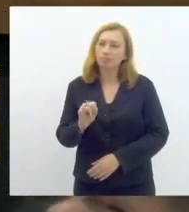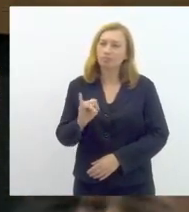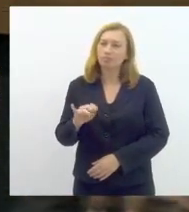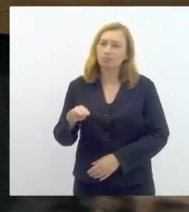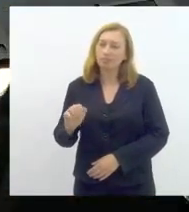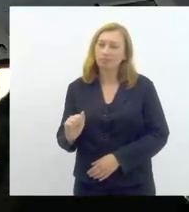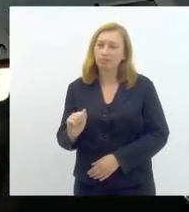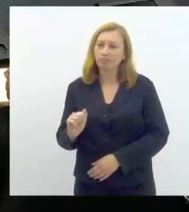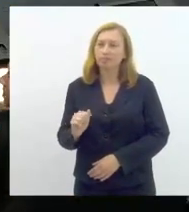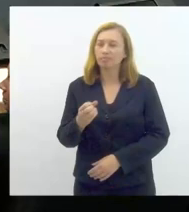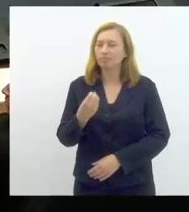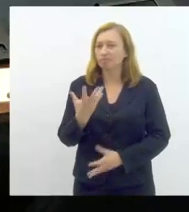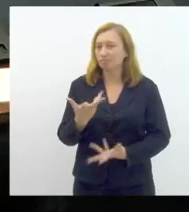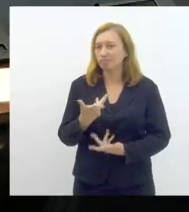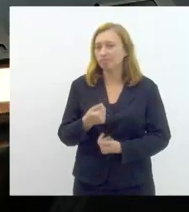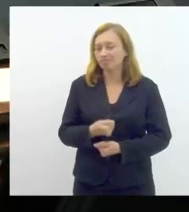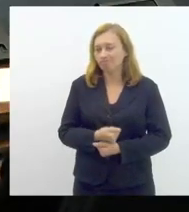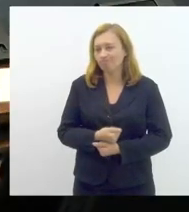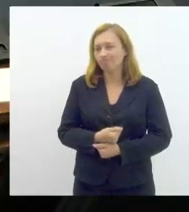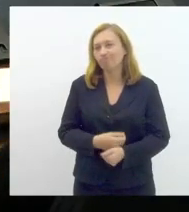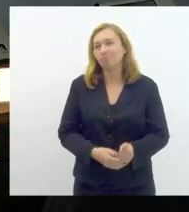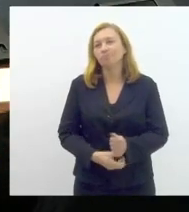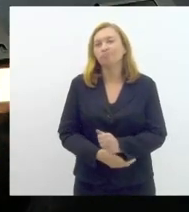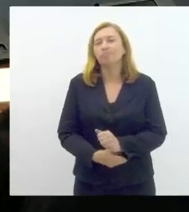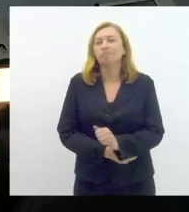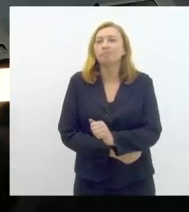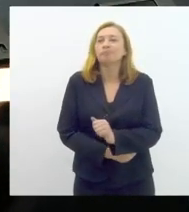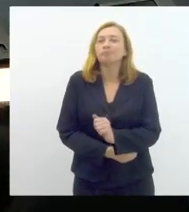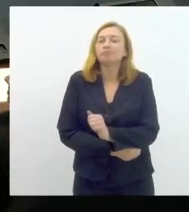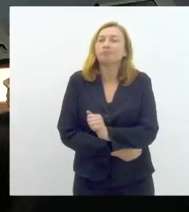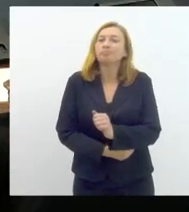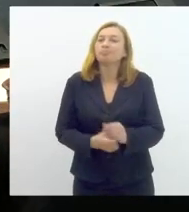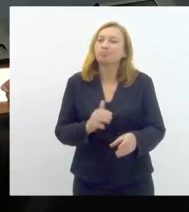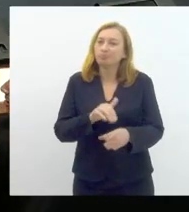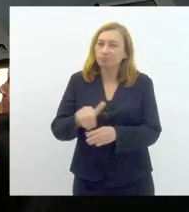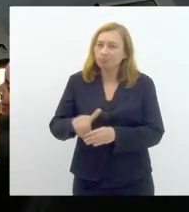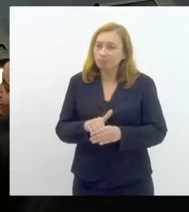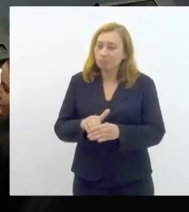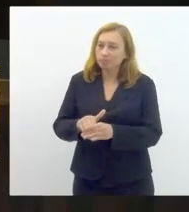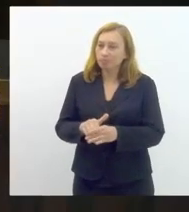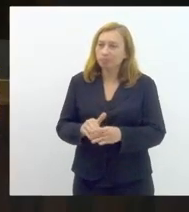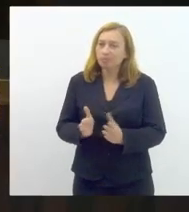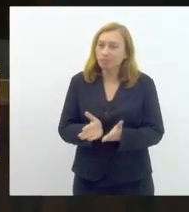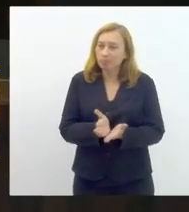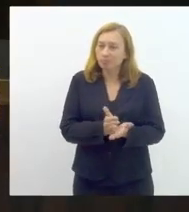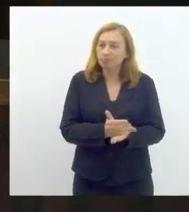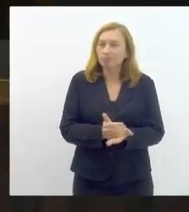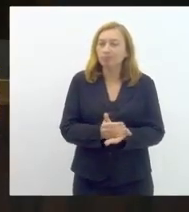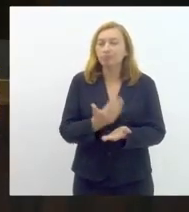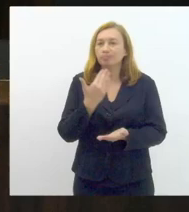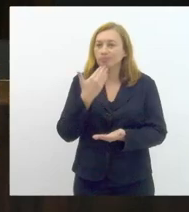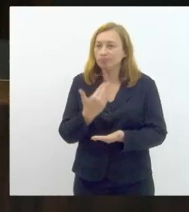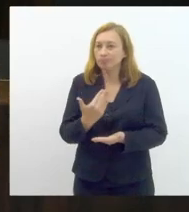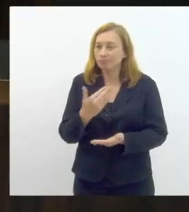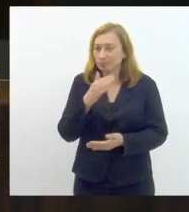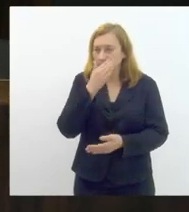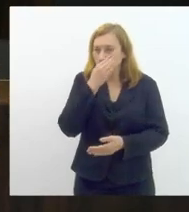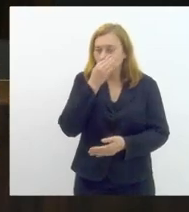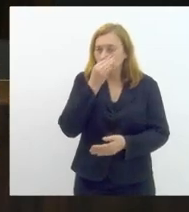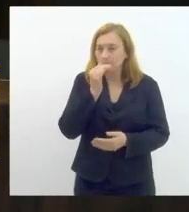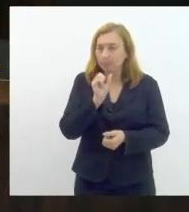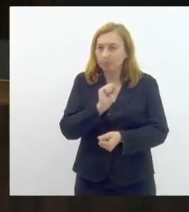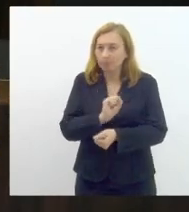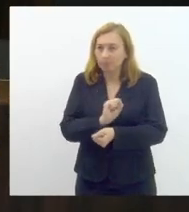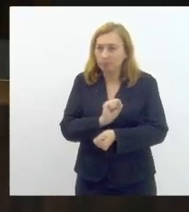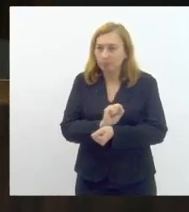Miracema. Maravilha. Então, com os votos aqui lavrados, eu vou pedir para suspender